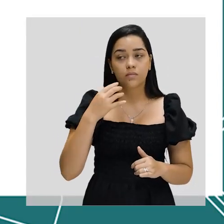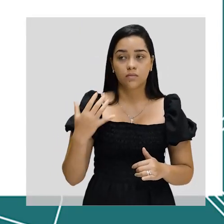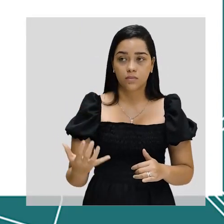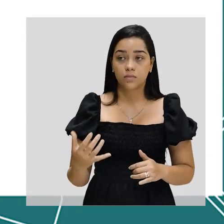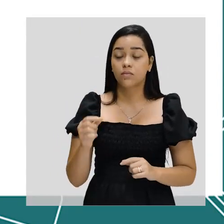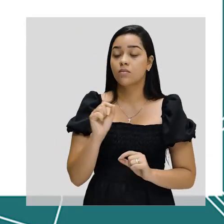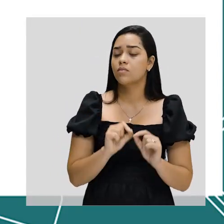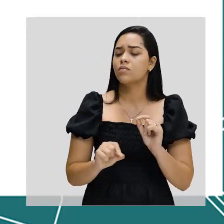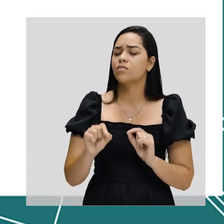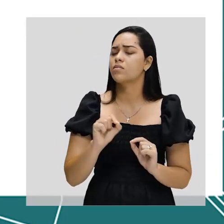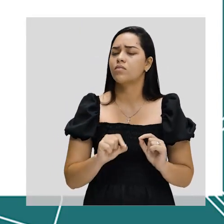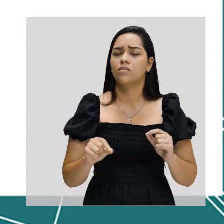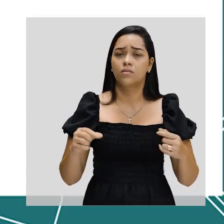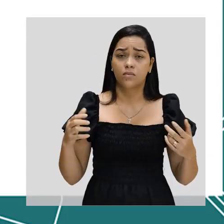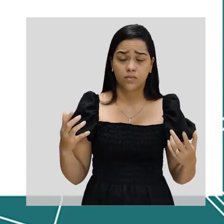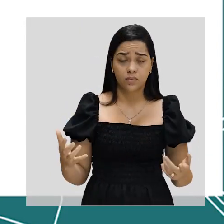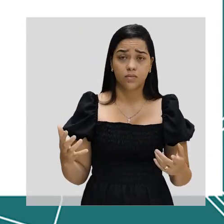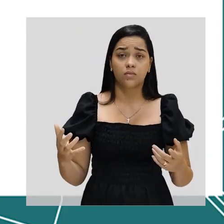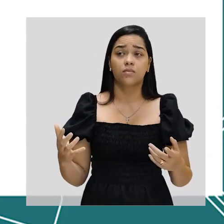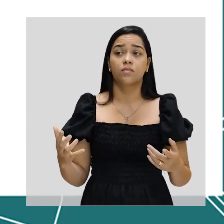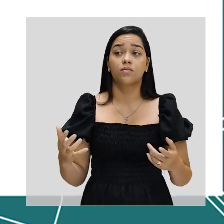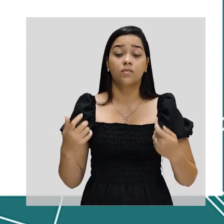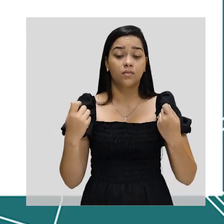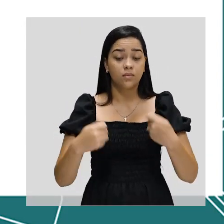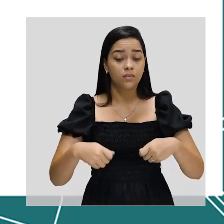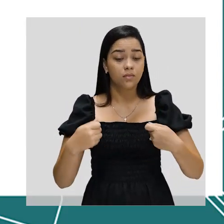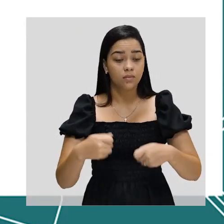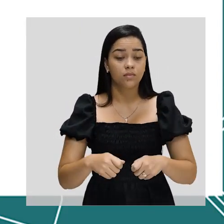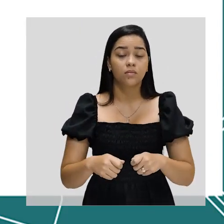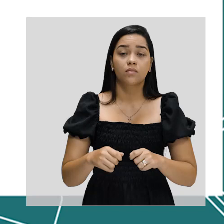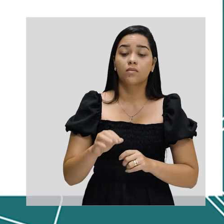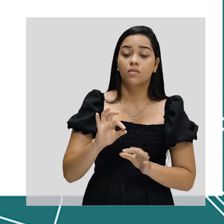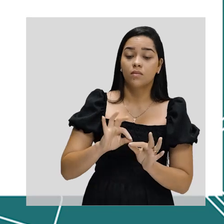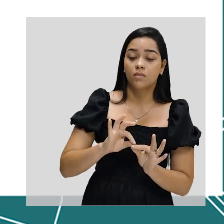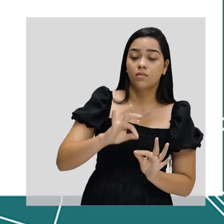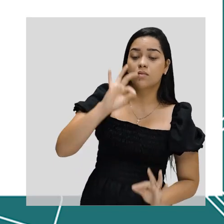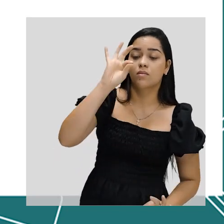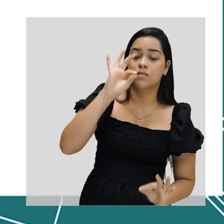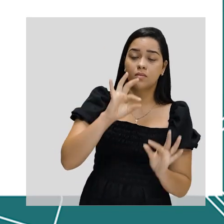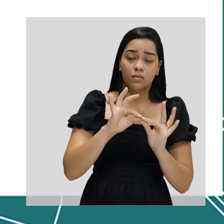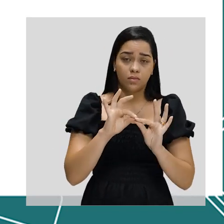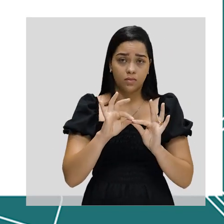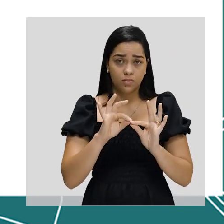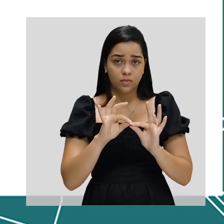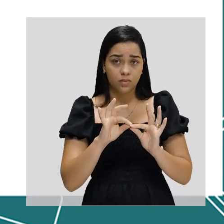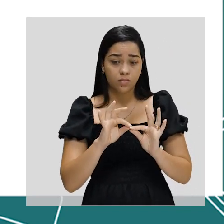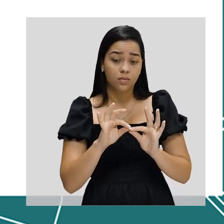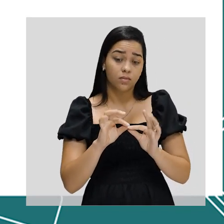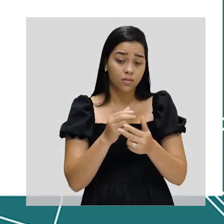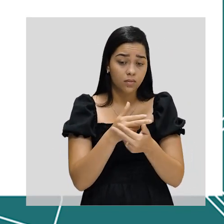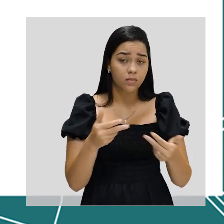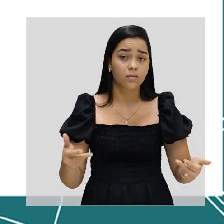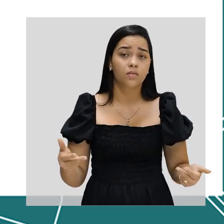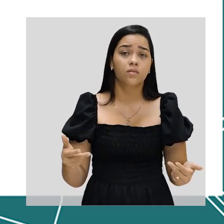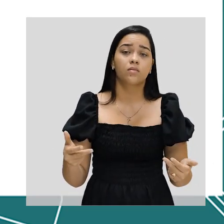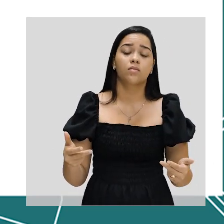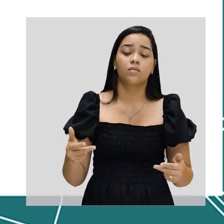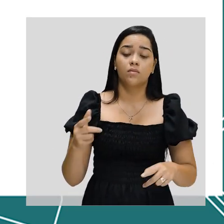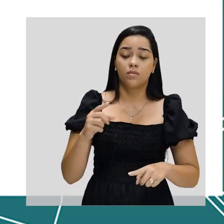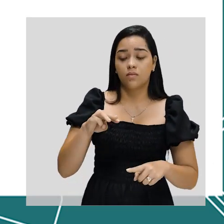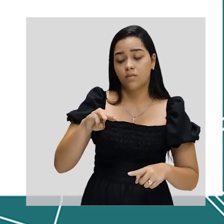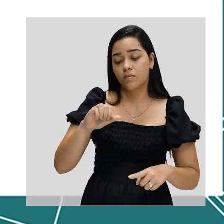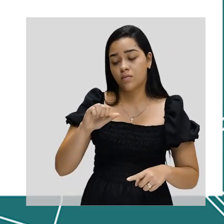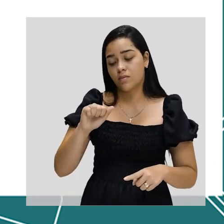sendo uma ciência experimental, a gente precisa fazer a medição, certo? Das coisas, da